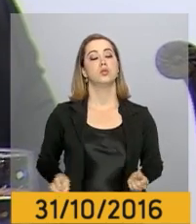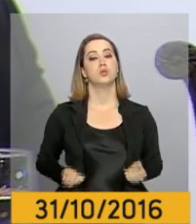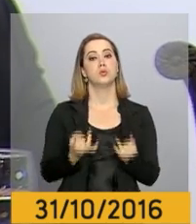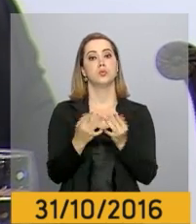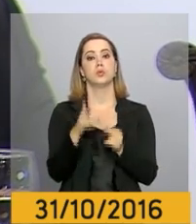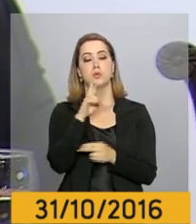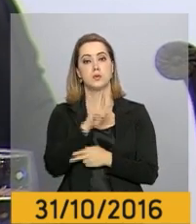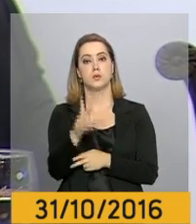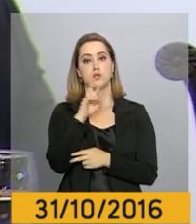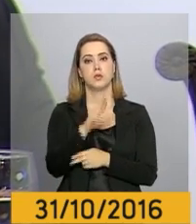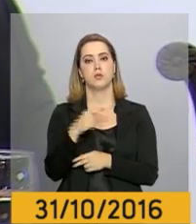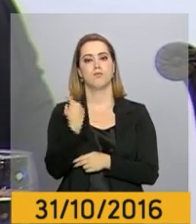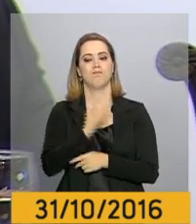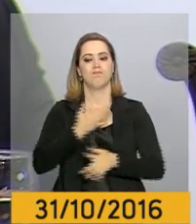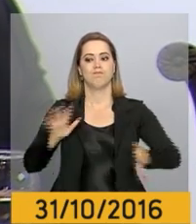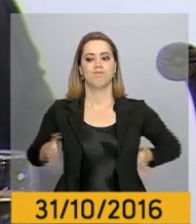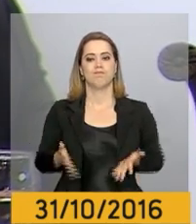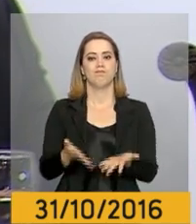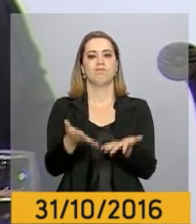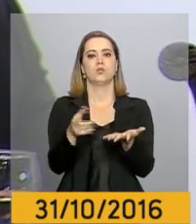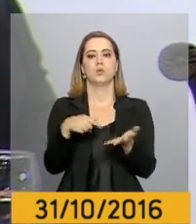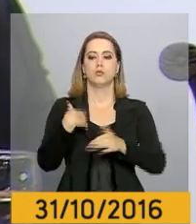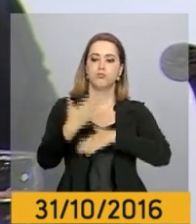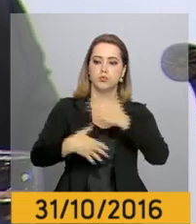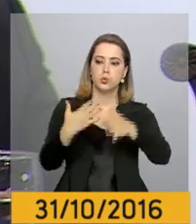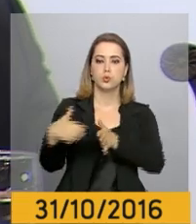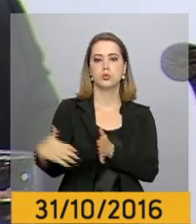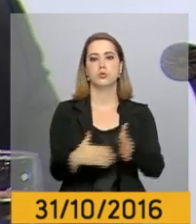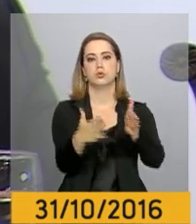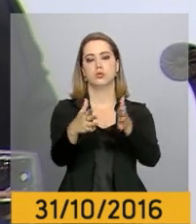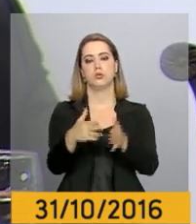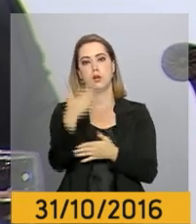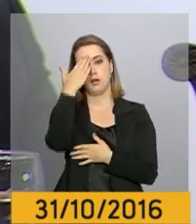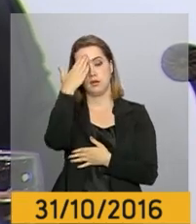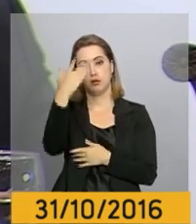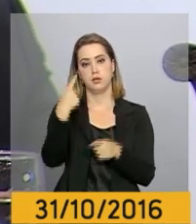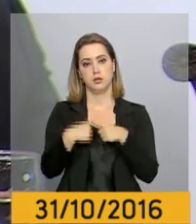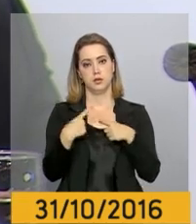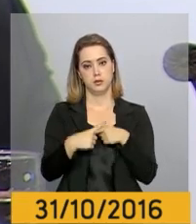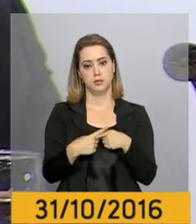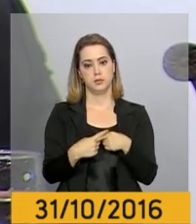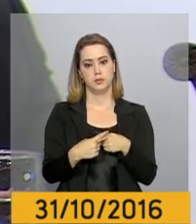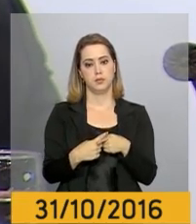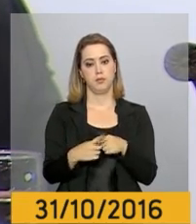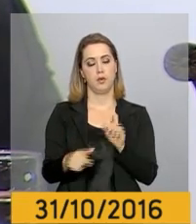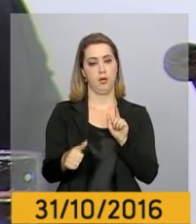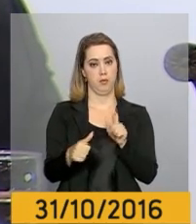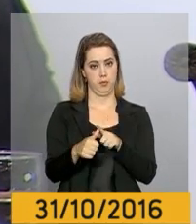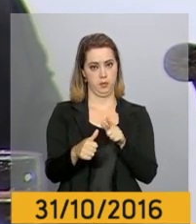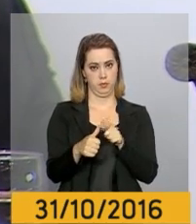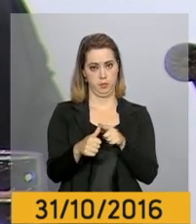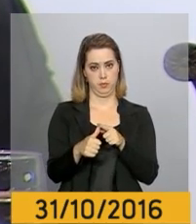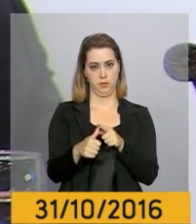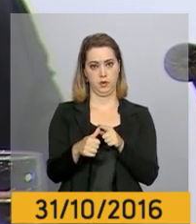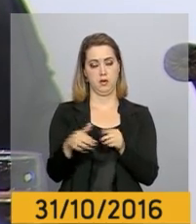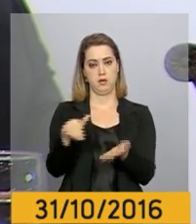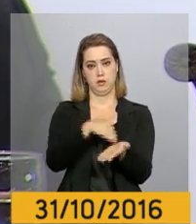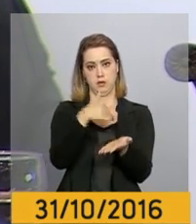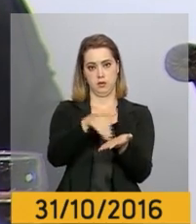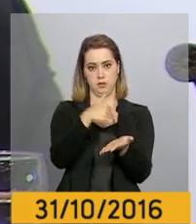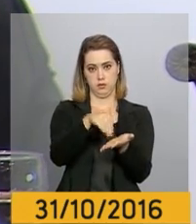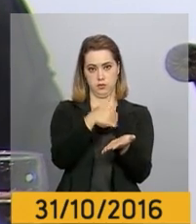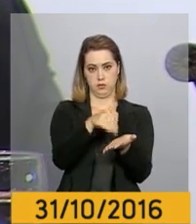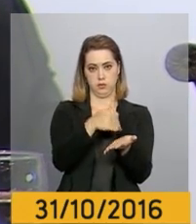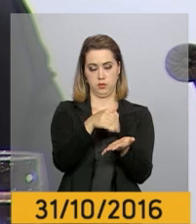resultados nos estimula a seguir adiante agradeço portanto em primeiro lugar ao secretário executivo